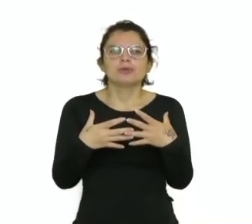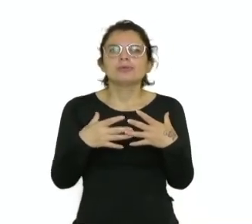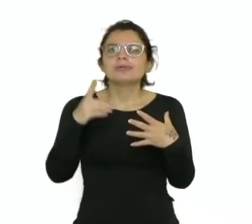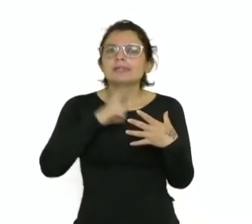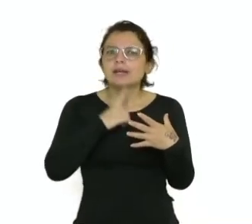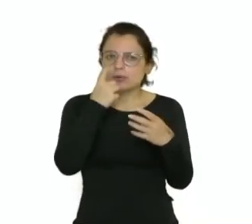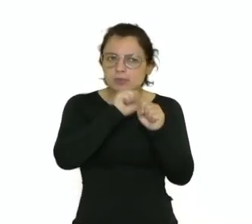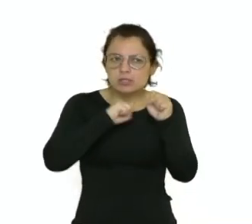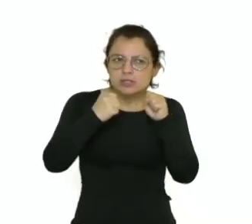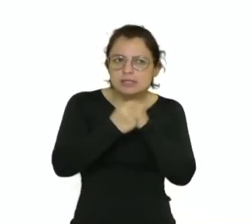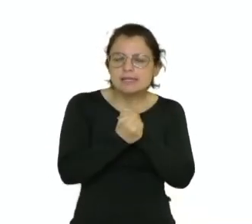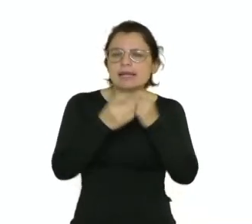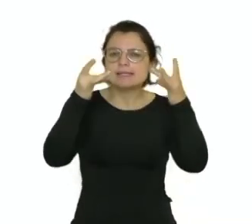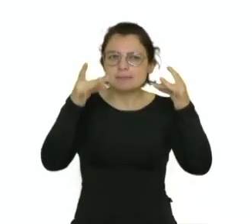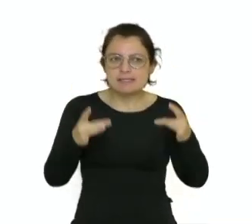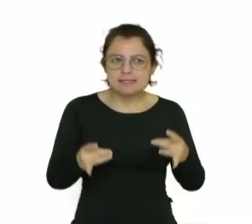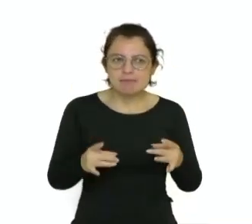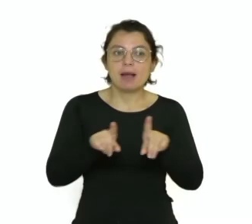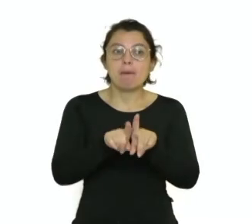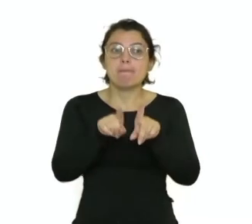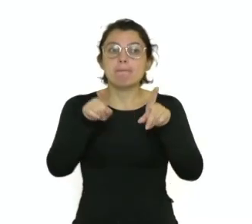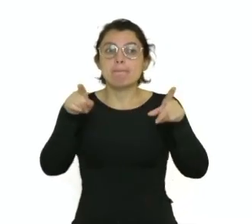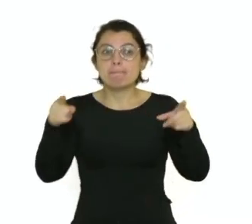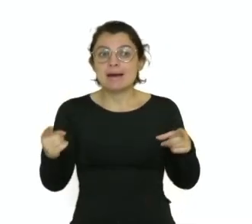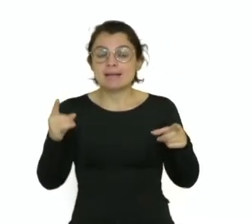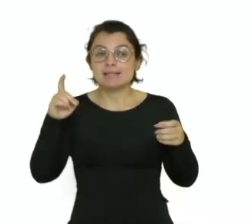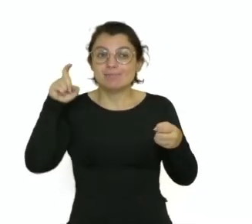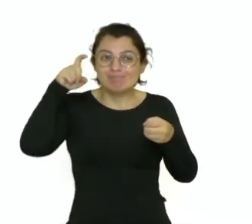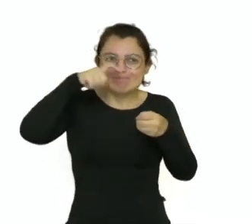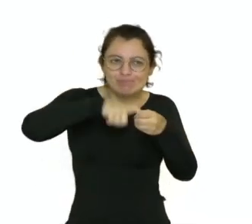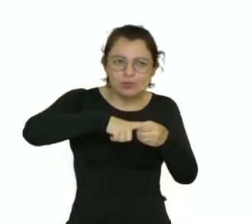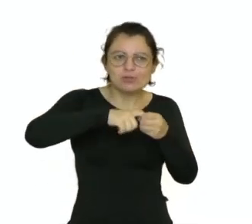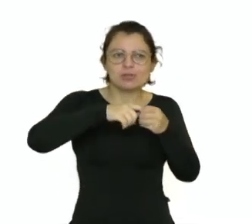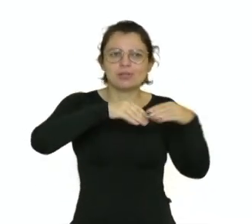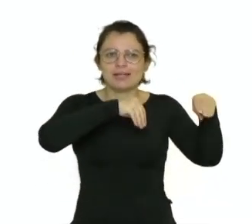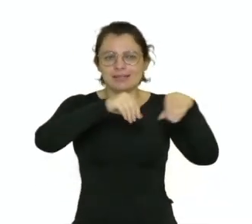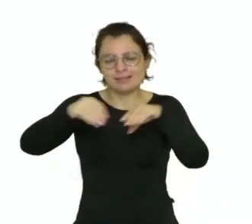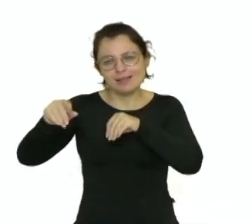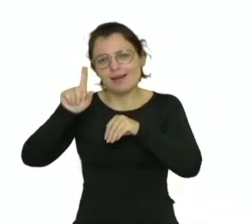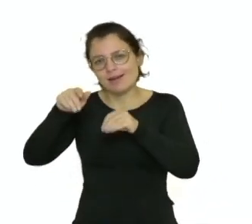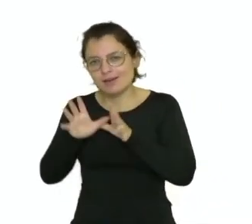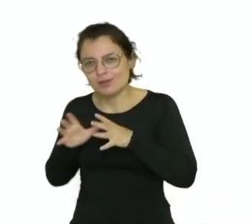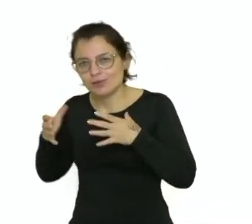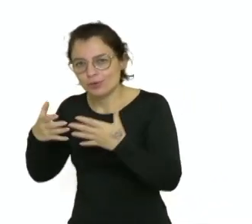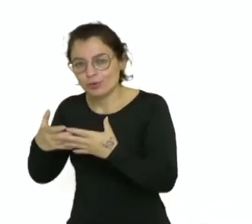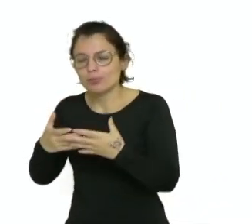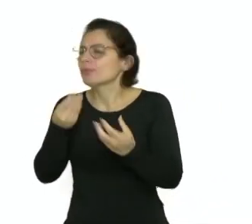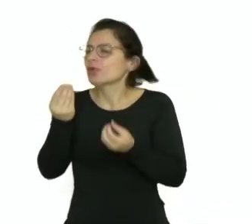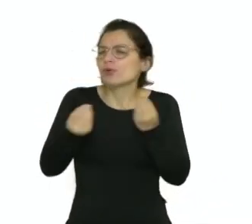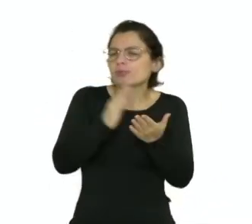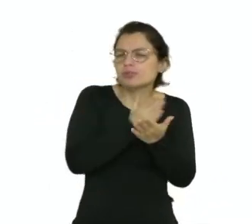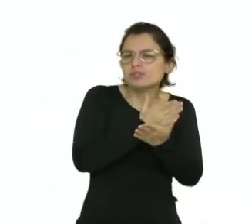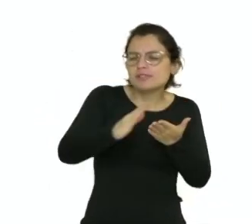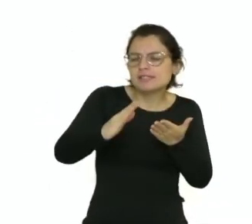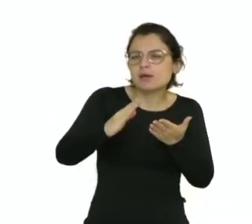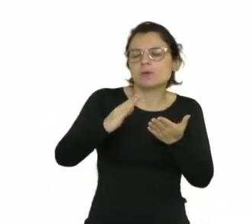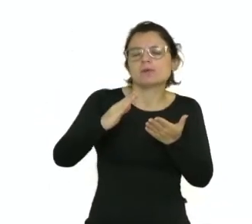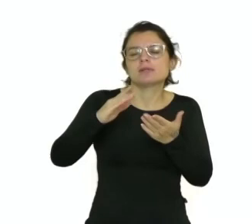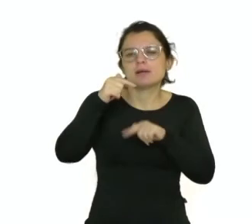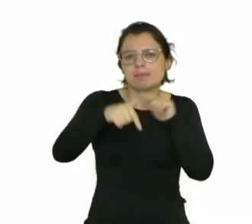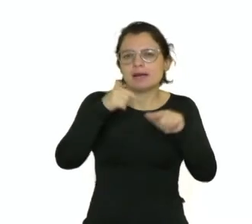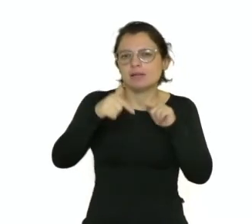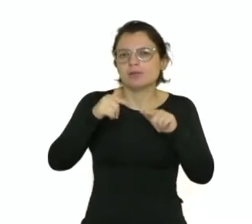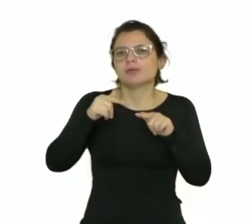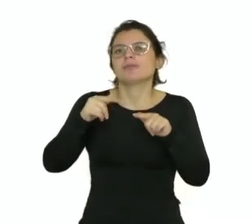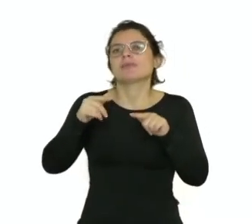posse da terra e dos recursos nela existente é coletiva. A divisão do trabalho é feita por sexo e idade,